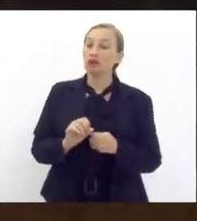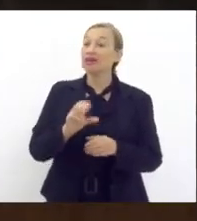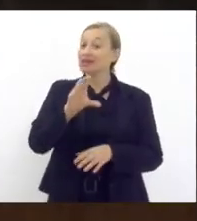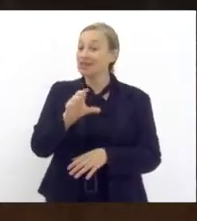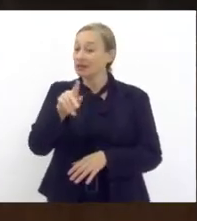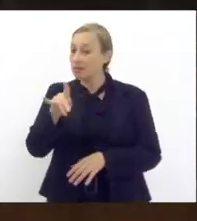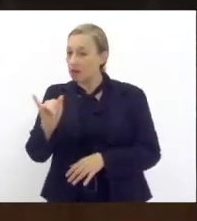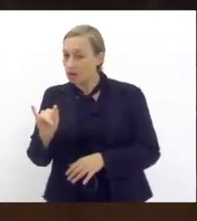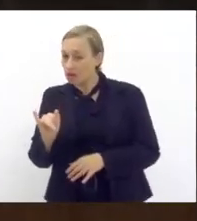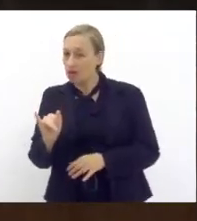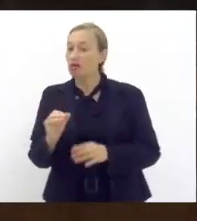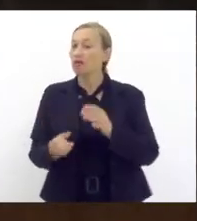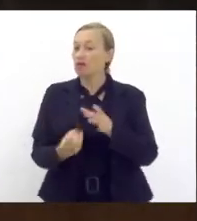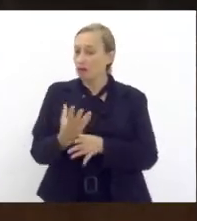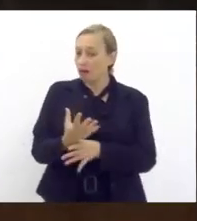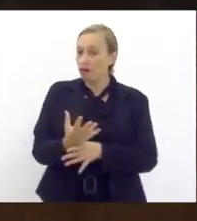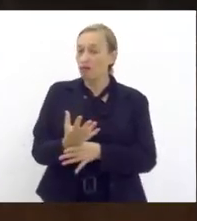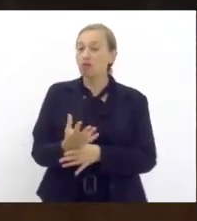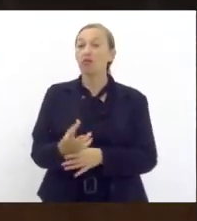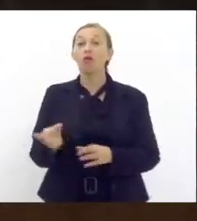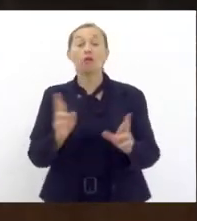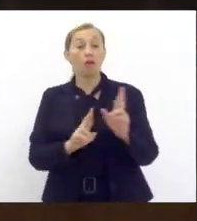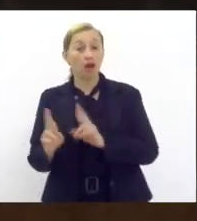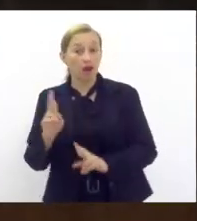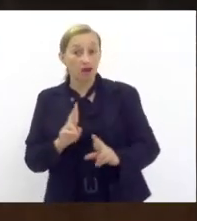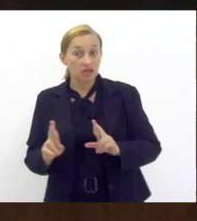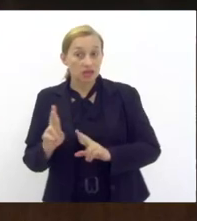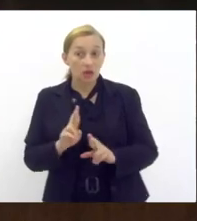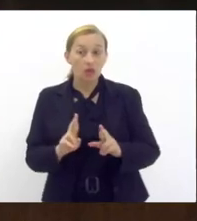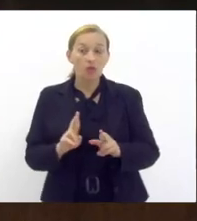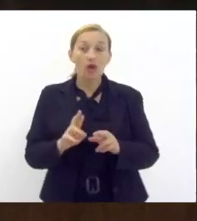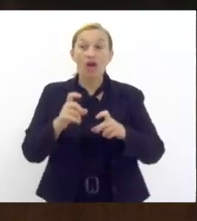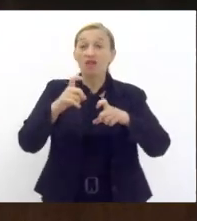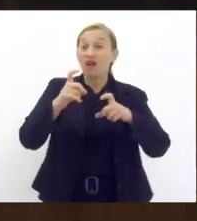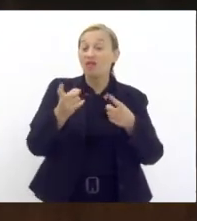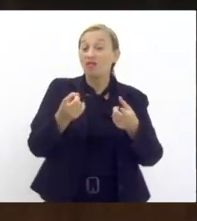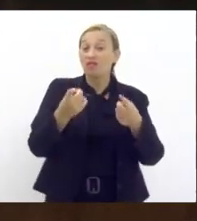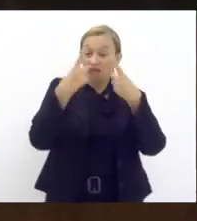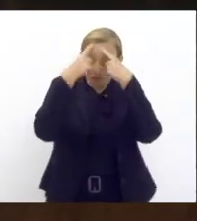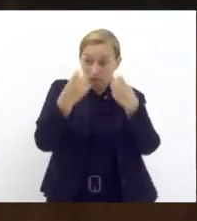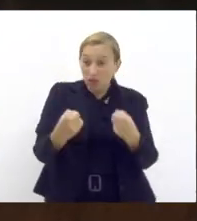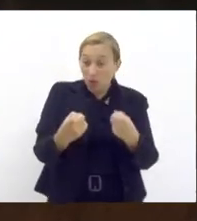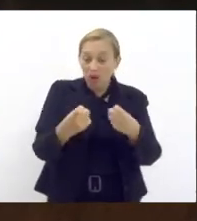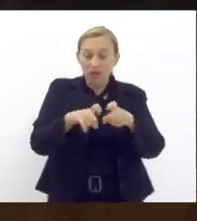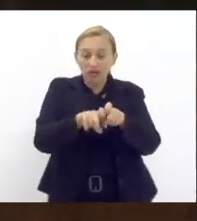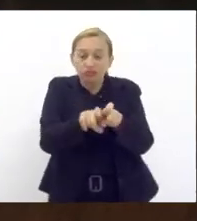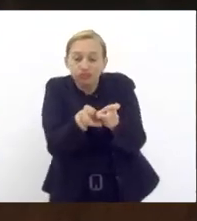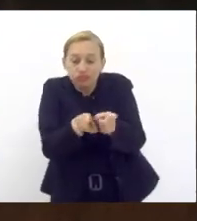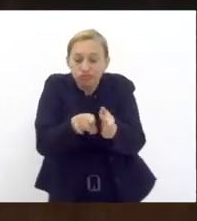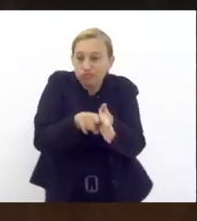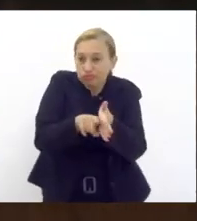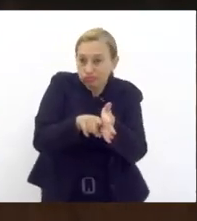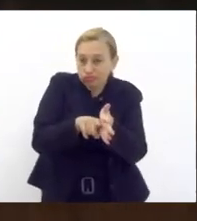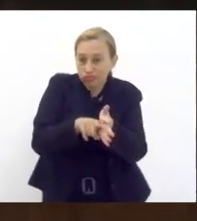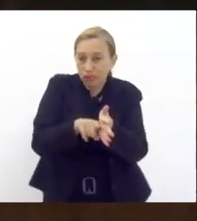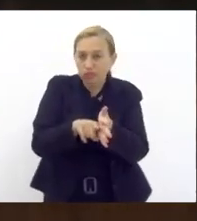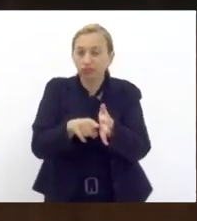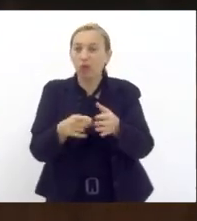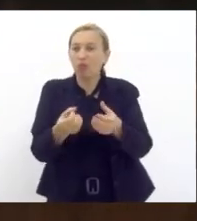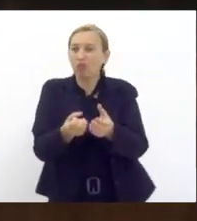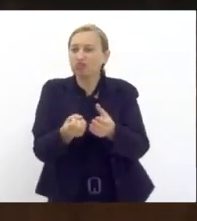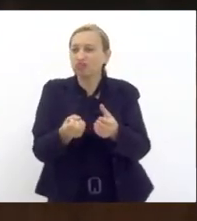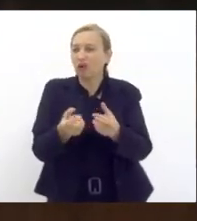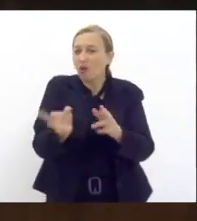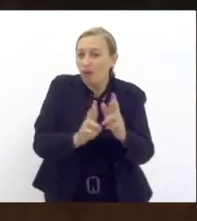com relação à violência obstétrica e a gente pôde notar que tem uma geração inteira de crianças que, mesmo